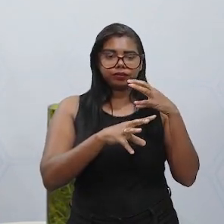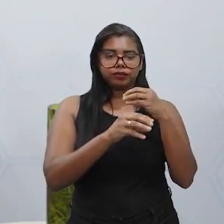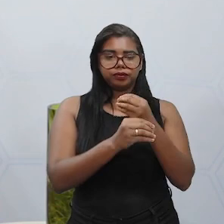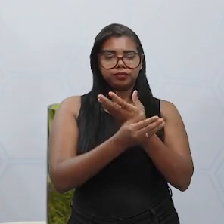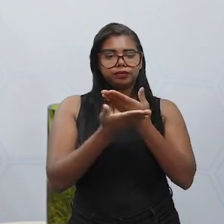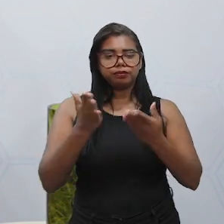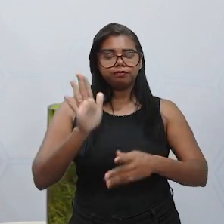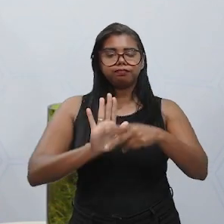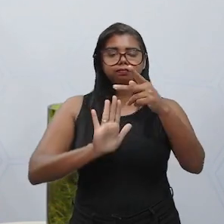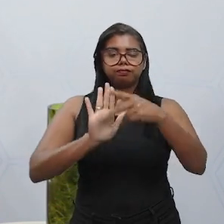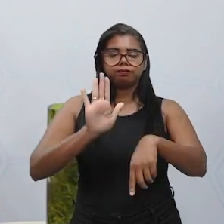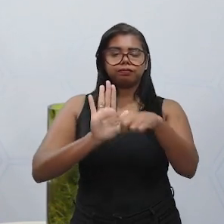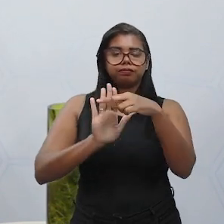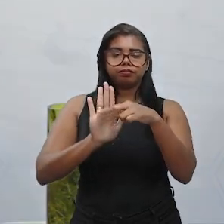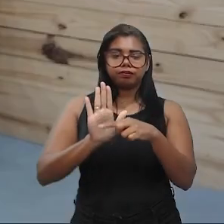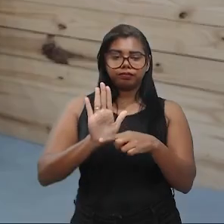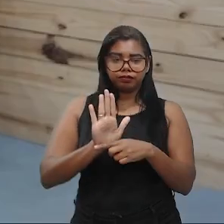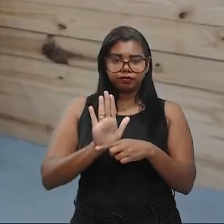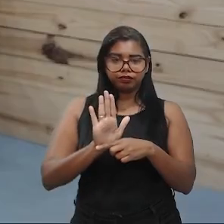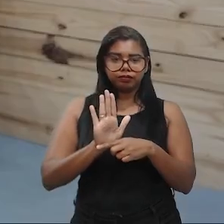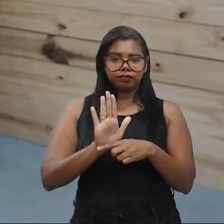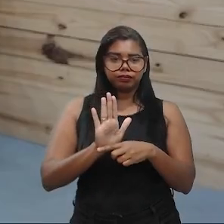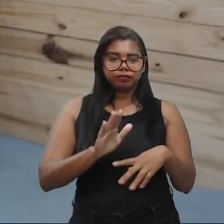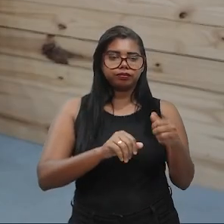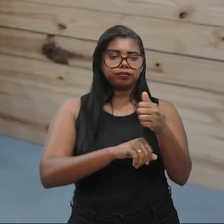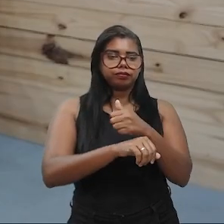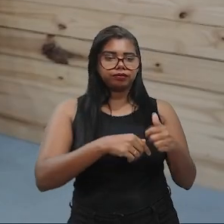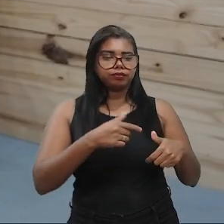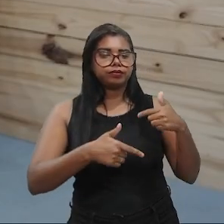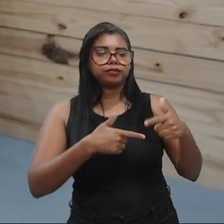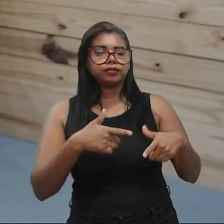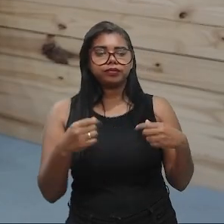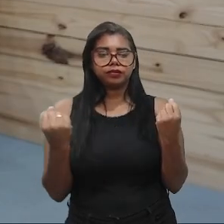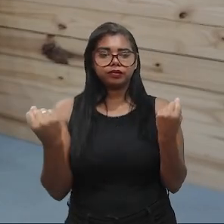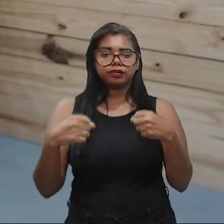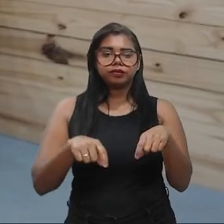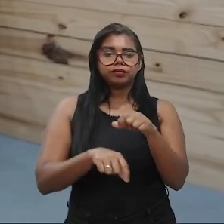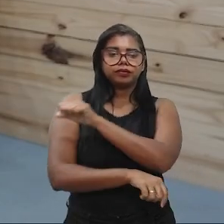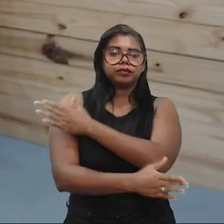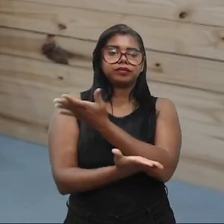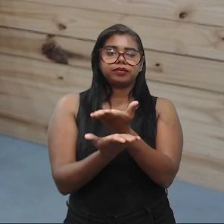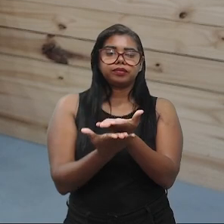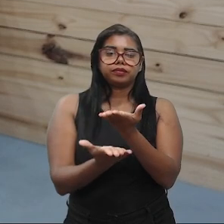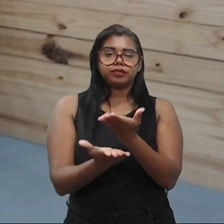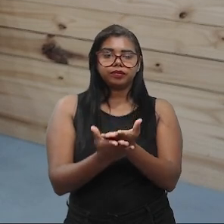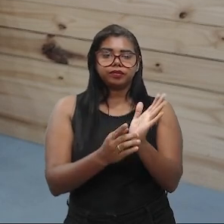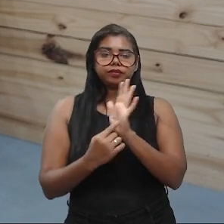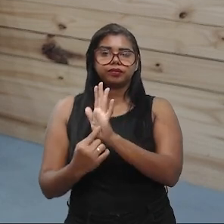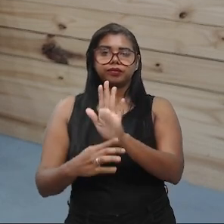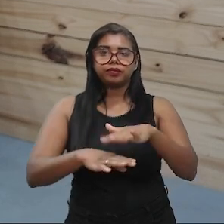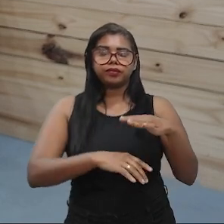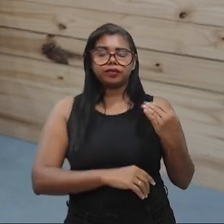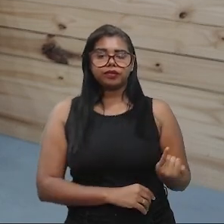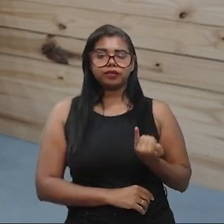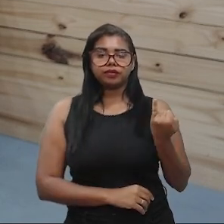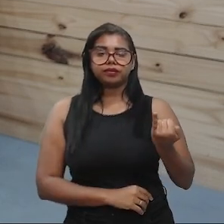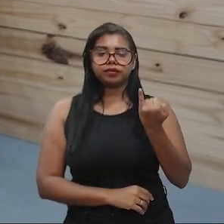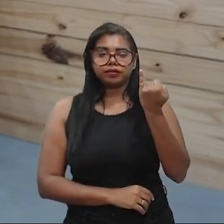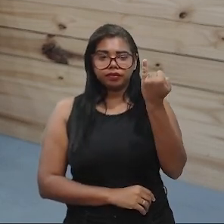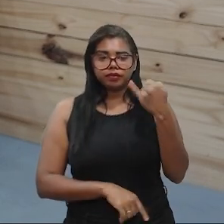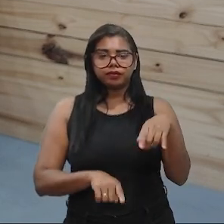no planejamento de carreira, professor, é essencial que o estudante ele considere a importância de